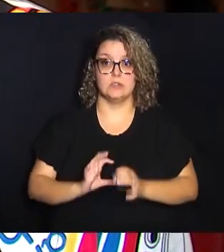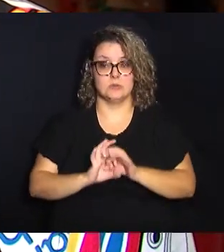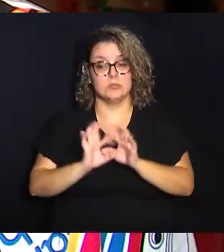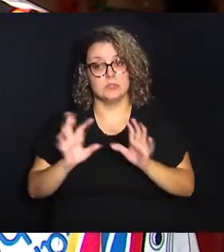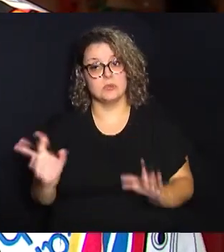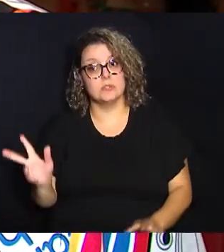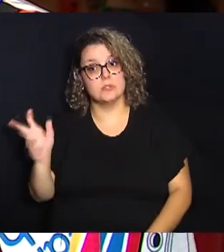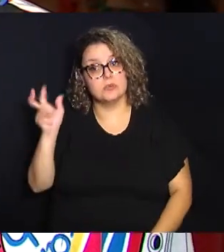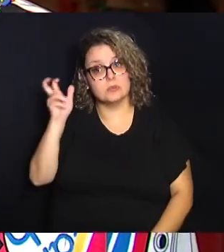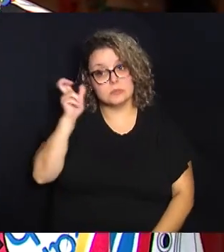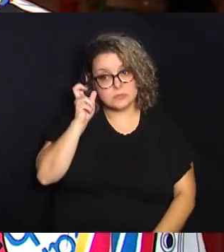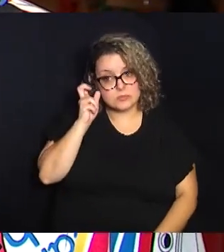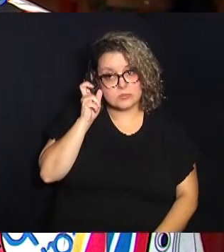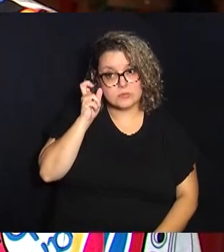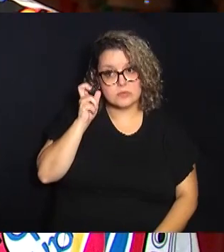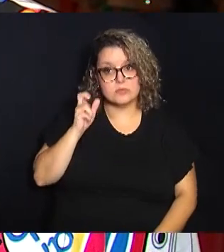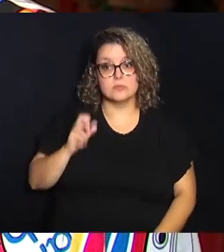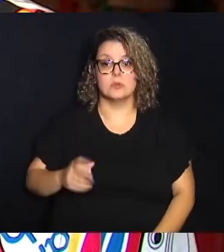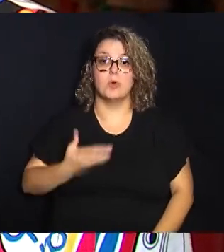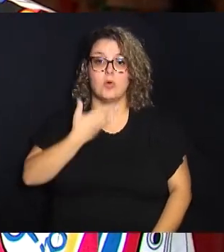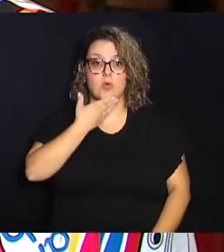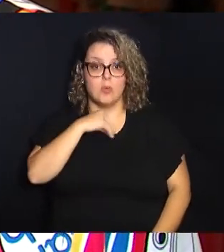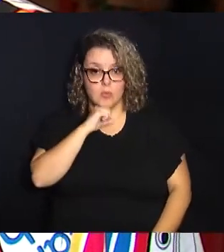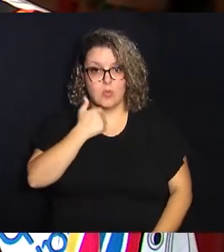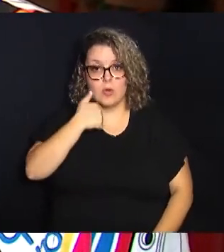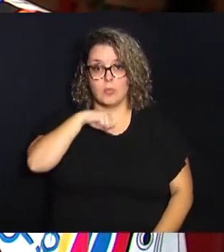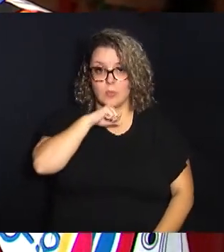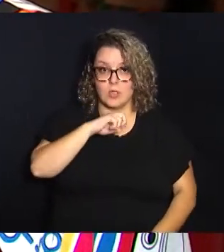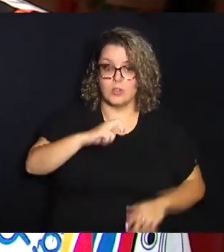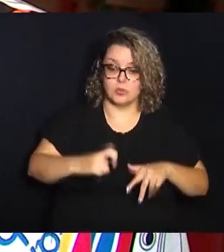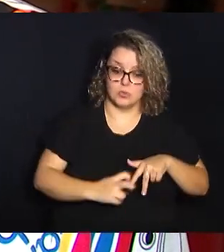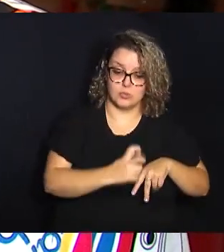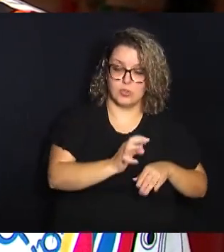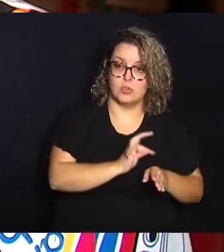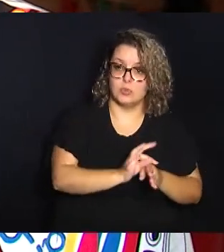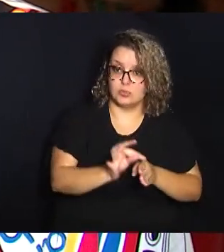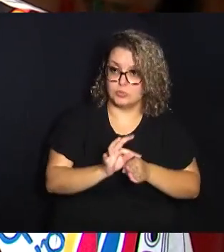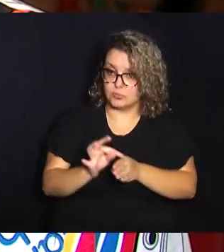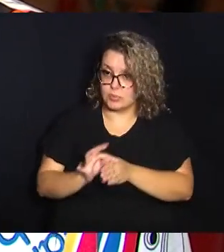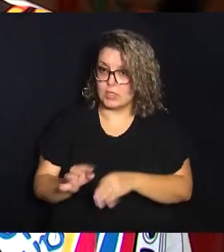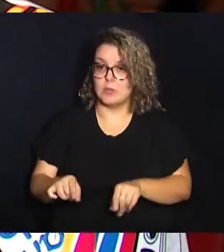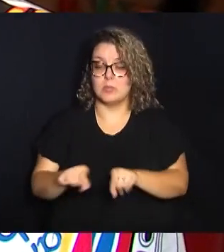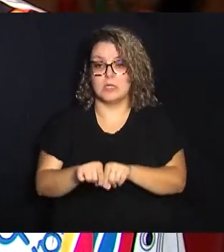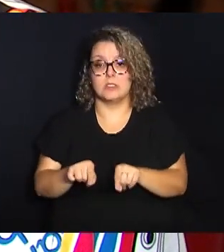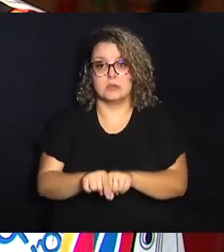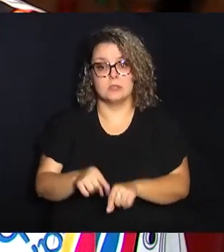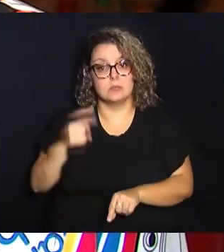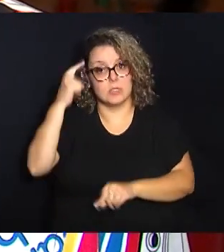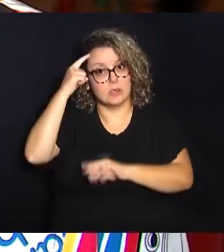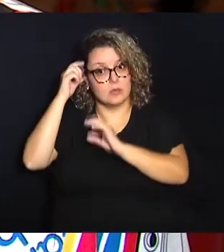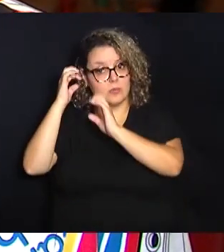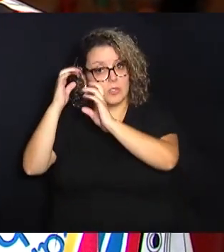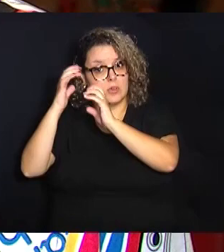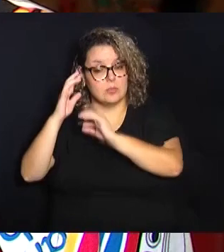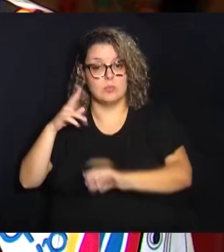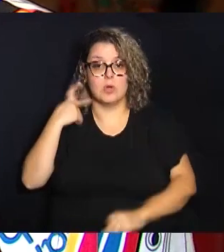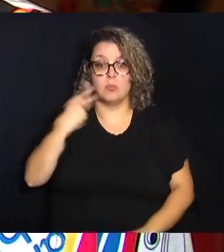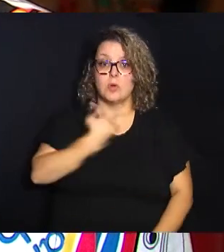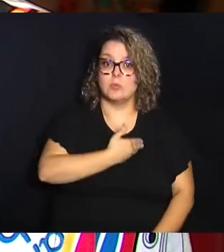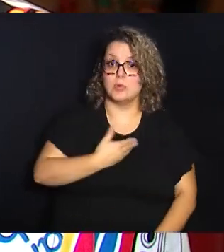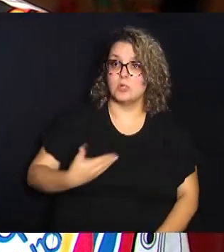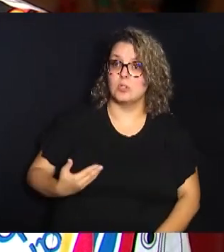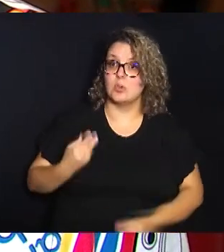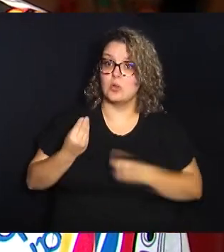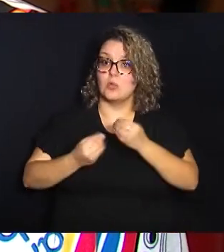se disponibilizar para ouvir, né, os pais, dar voz para os conselheiros e conselheiras, para que a gente também consiga pensar dentro